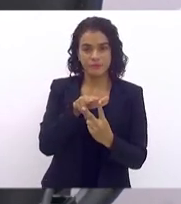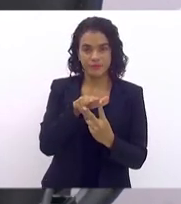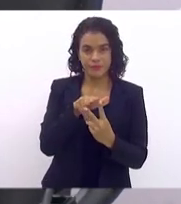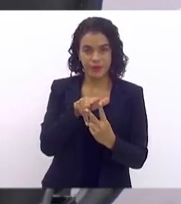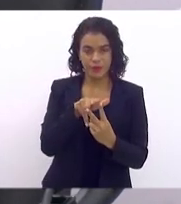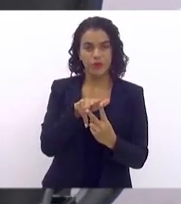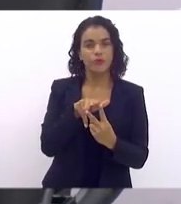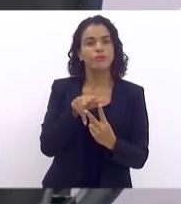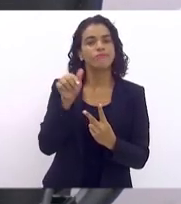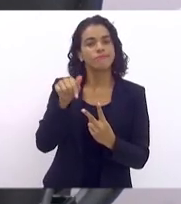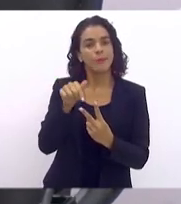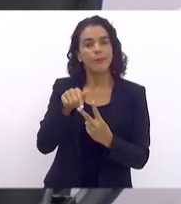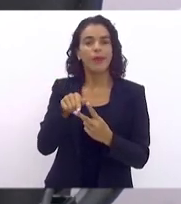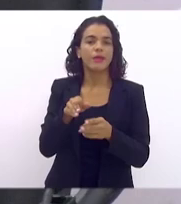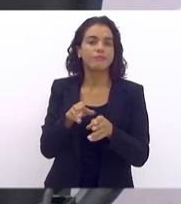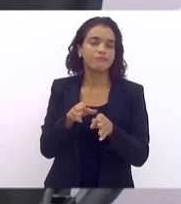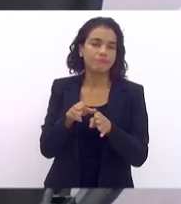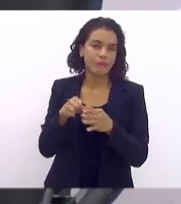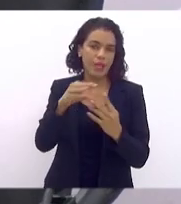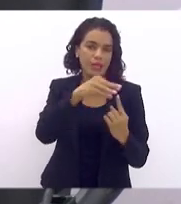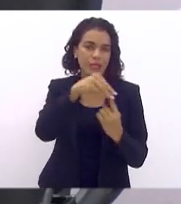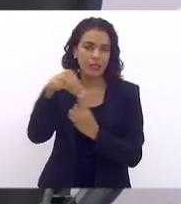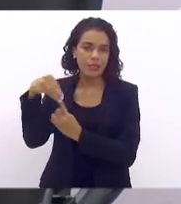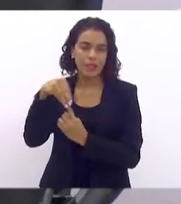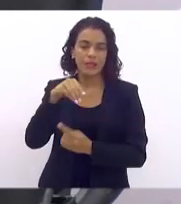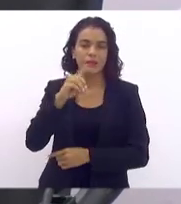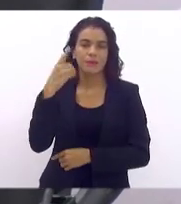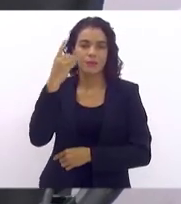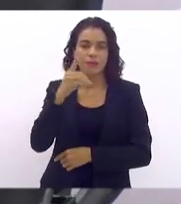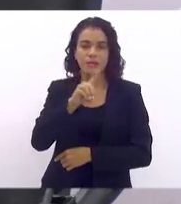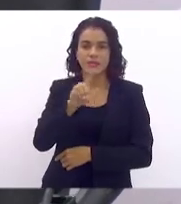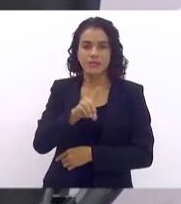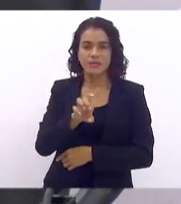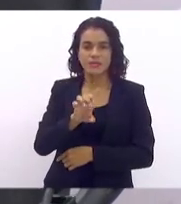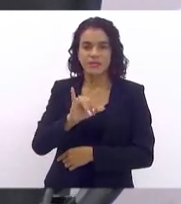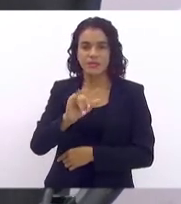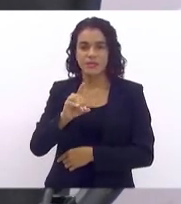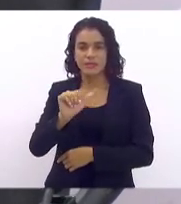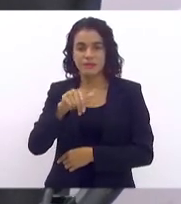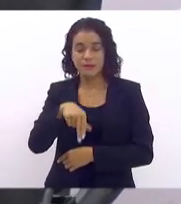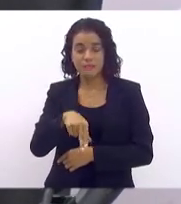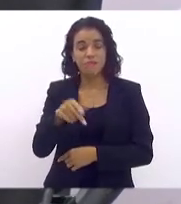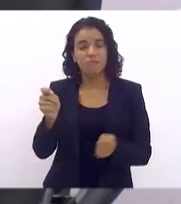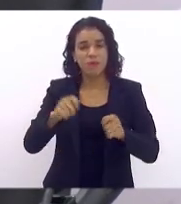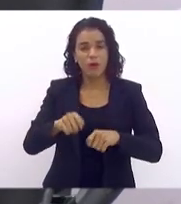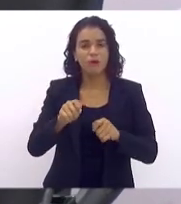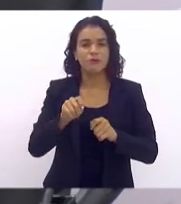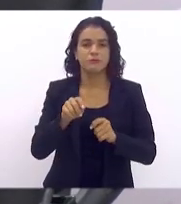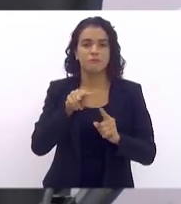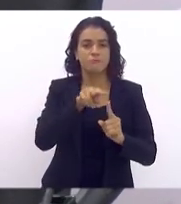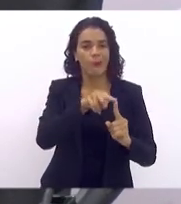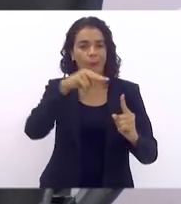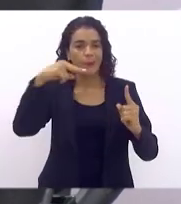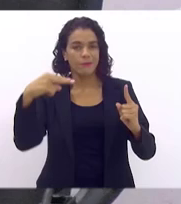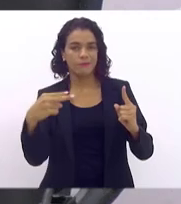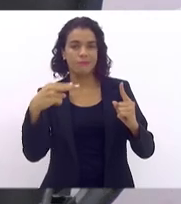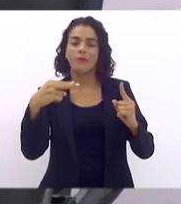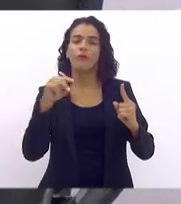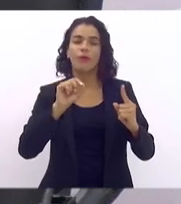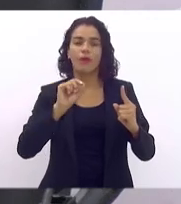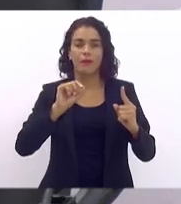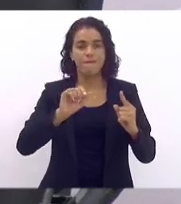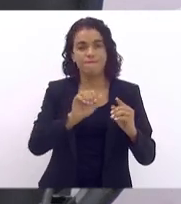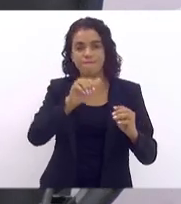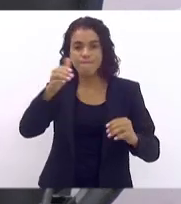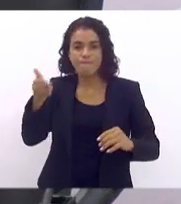Zeidan, sem dúvida nenhuma vão poder trazer esse outro olhar, um olhar fora da atividade policial. E no